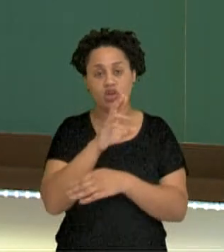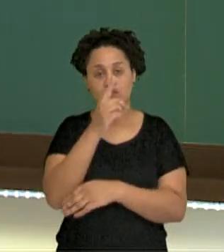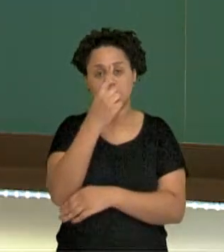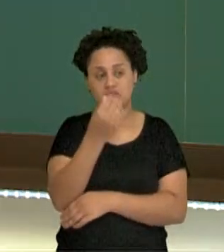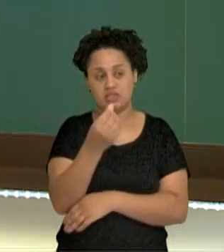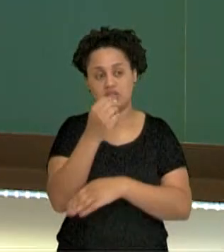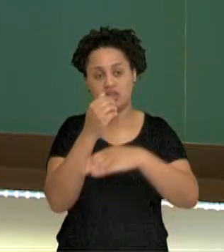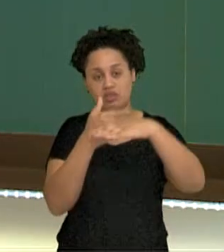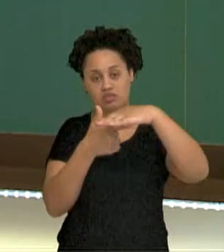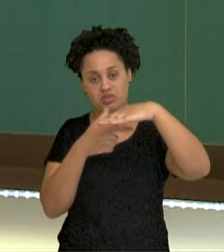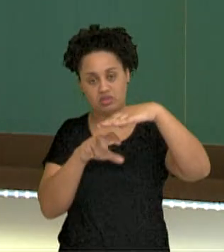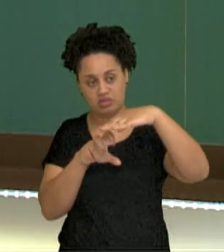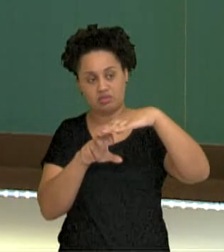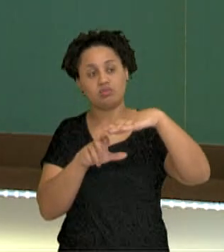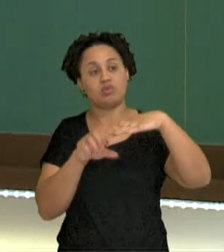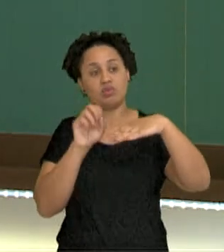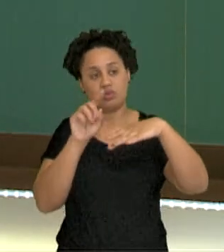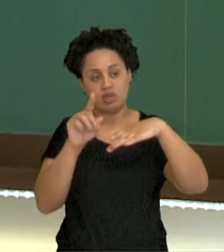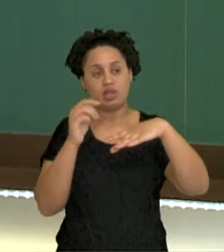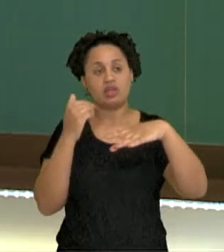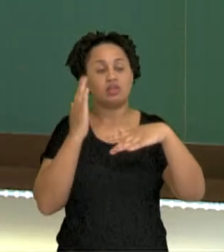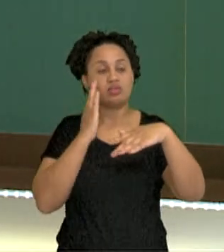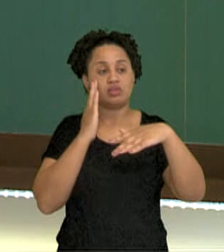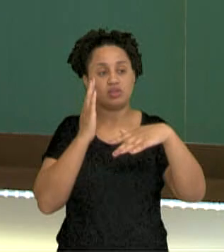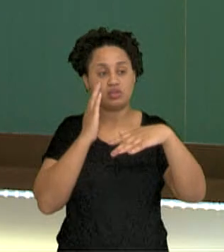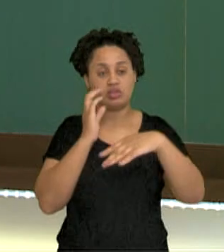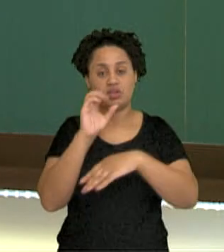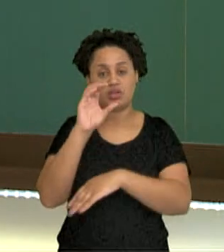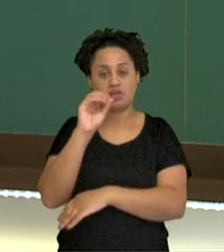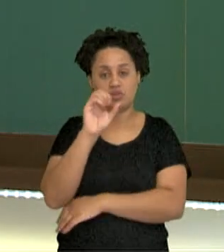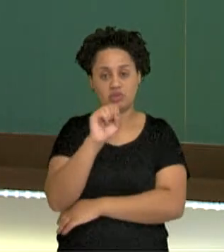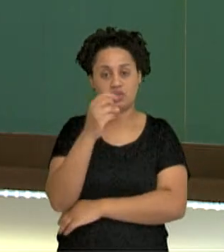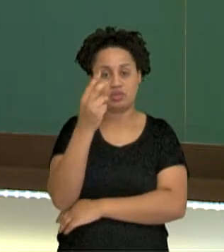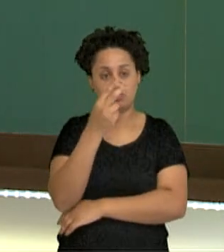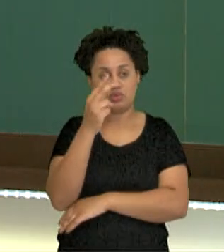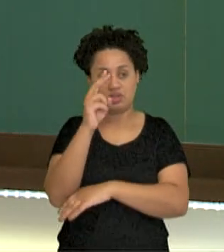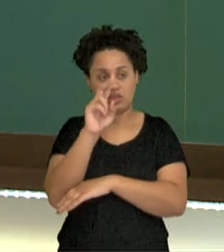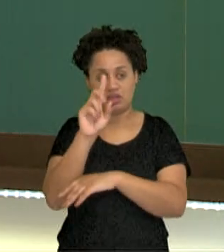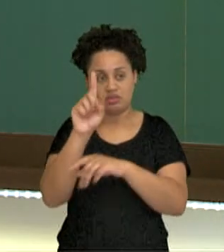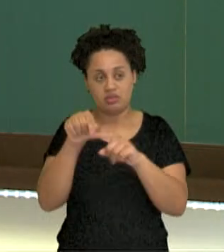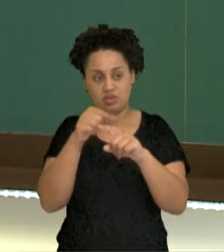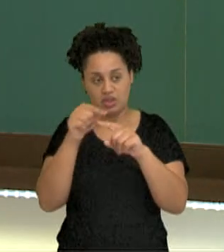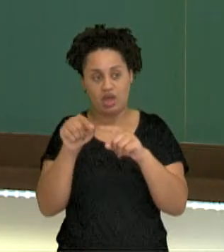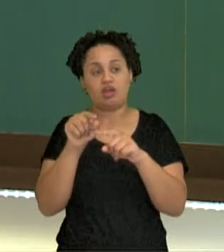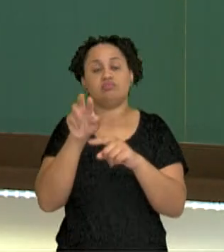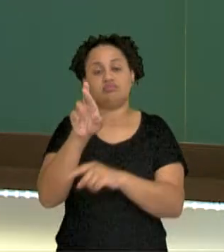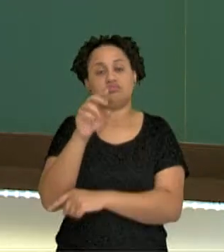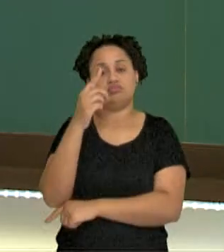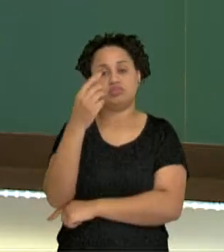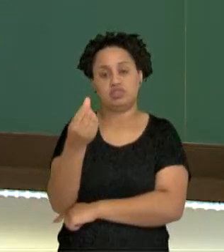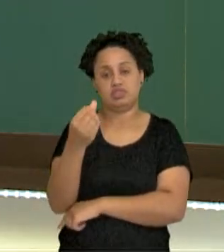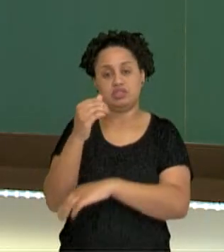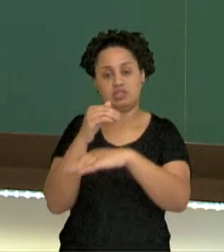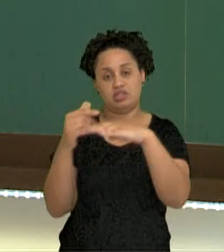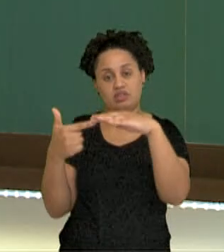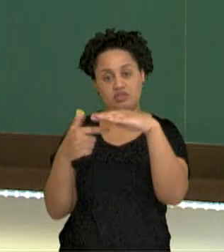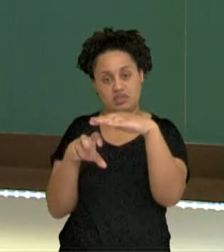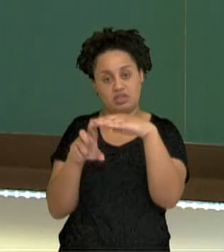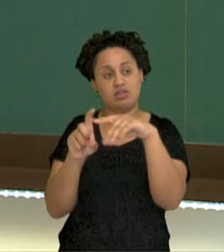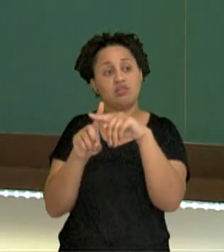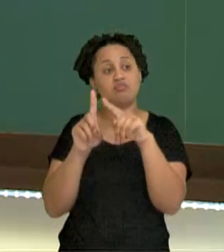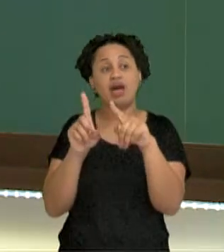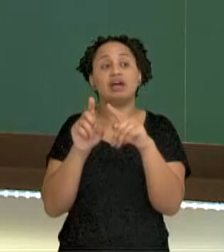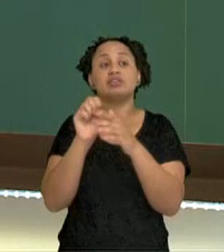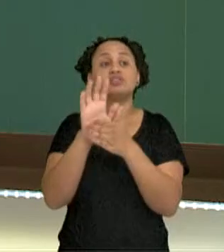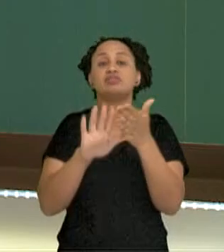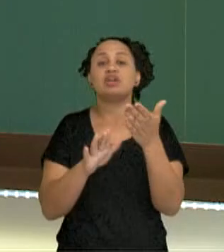16/25. Ok, eu cheguei aqui que o cosseno quadrado de alfa é igual a 16/25, mas o exercício